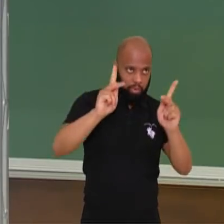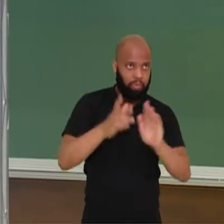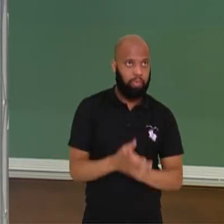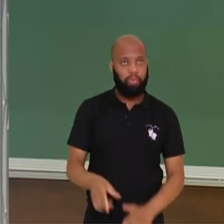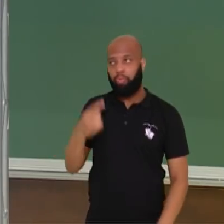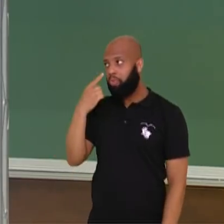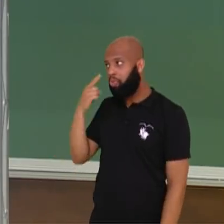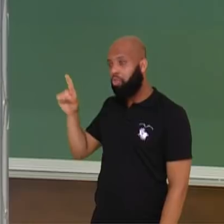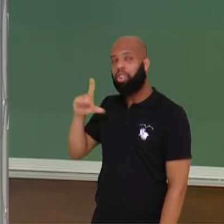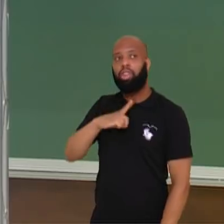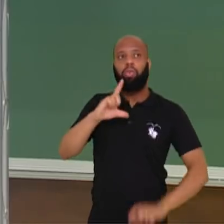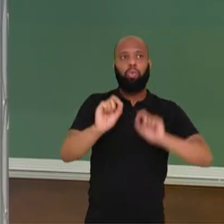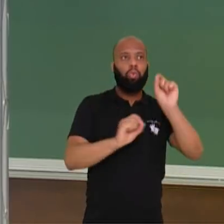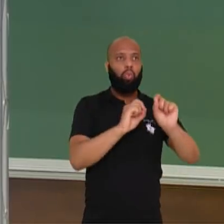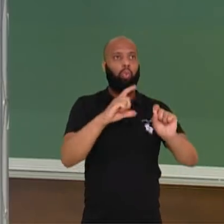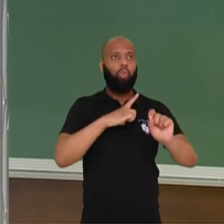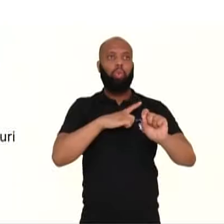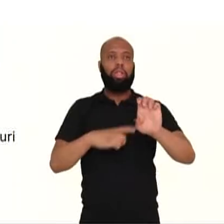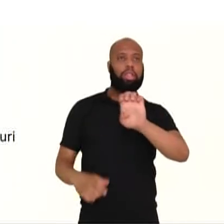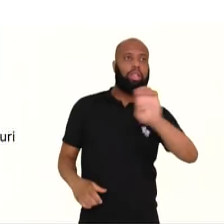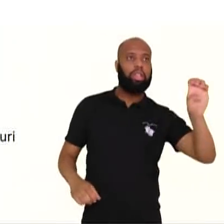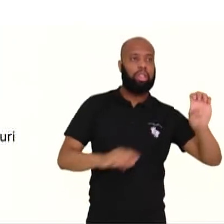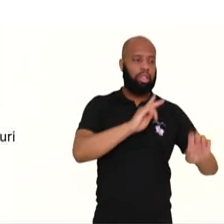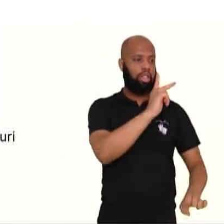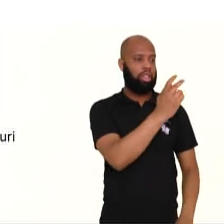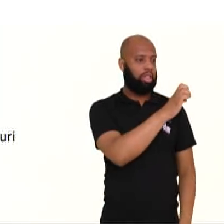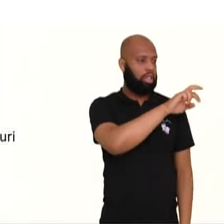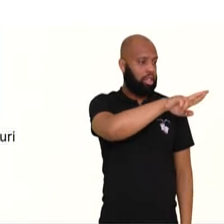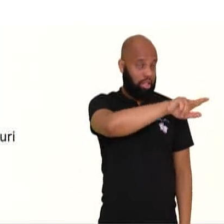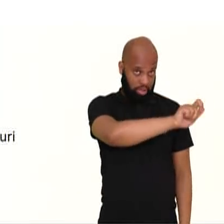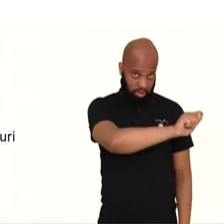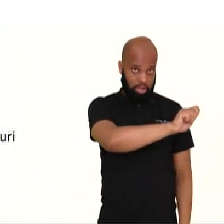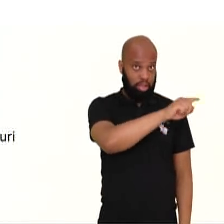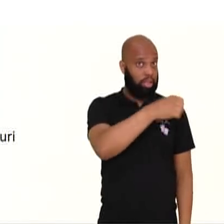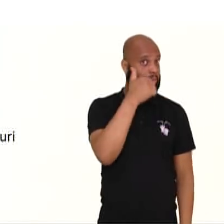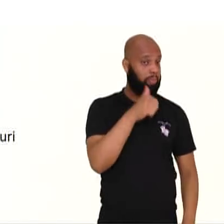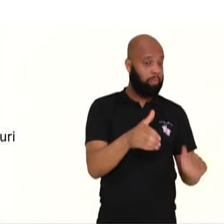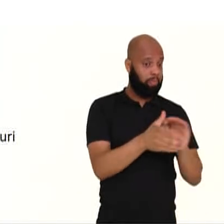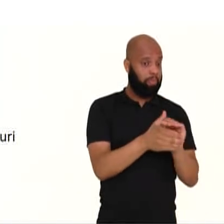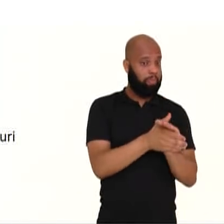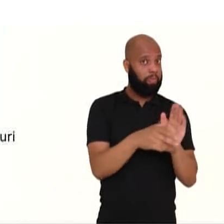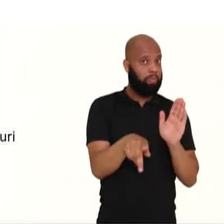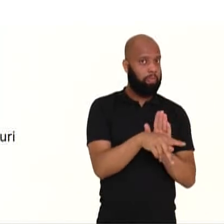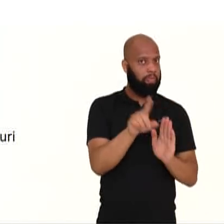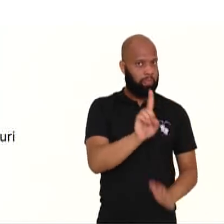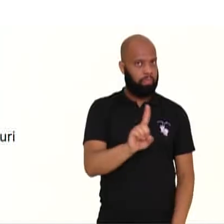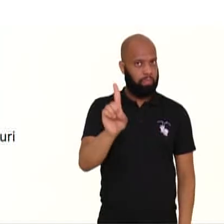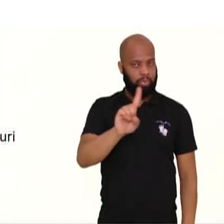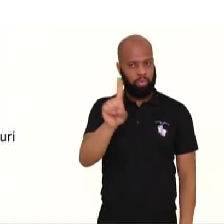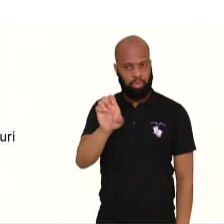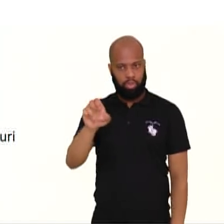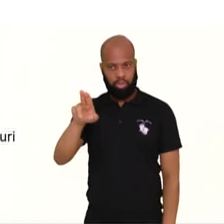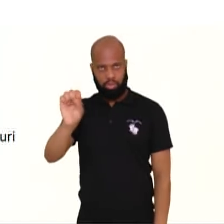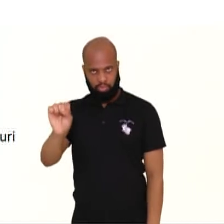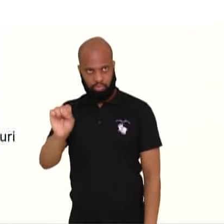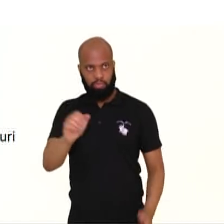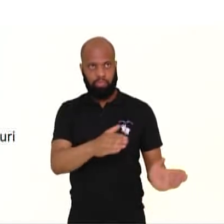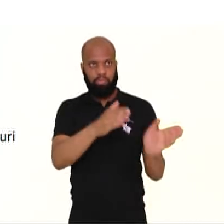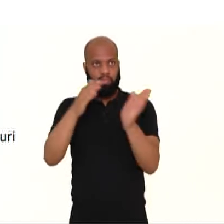aqui você tem à esquerda Hera, desenhada ali, a esposa de Zeus, lembra? E do lado direito o